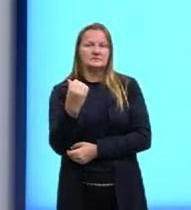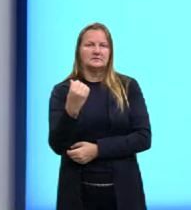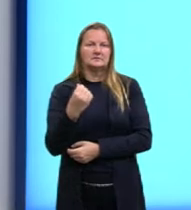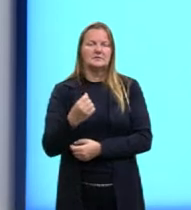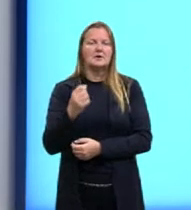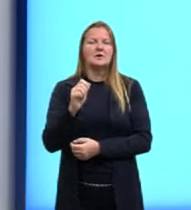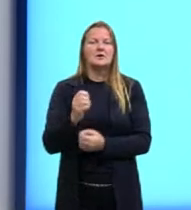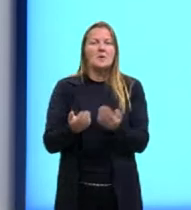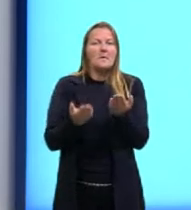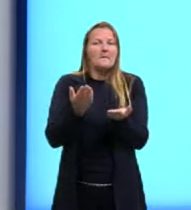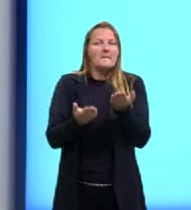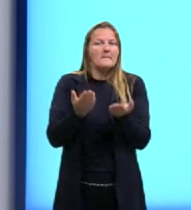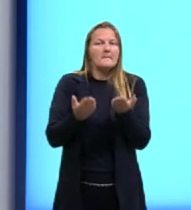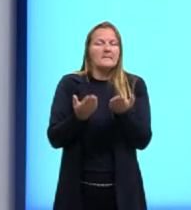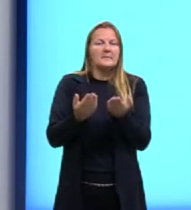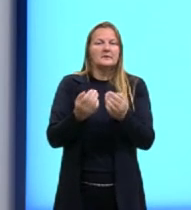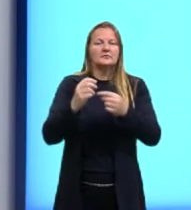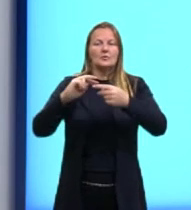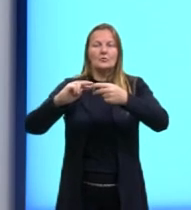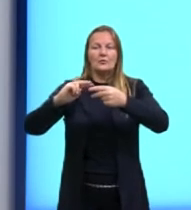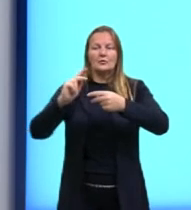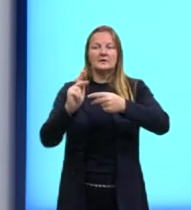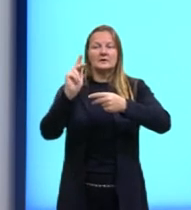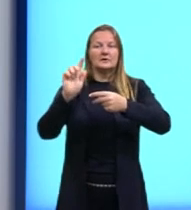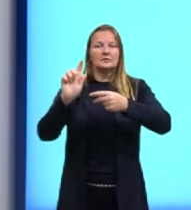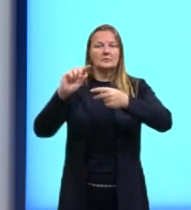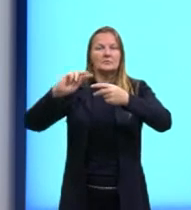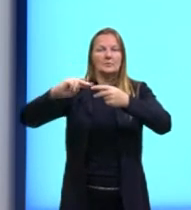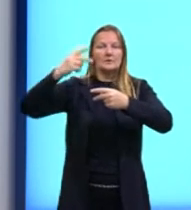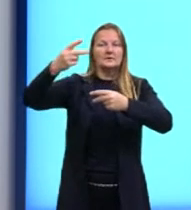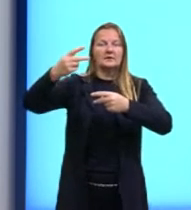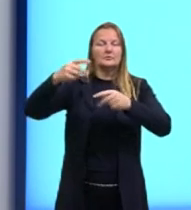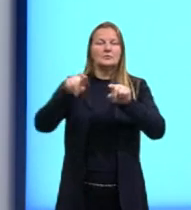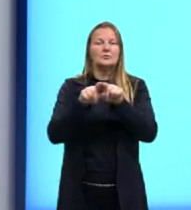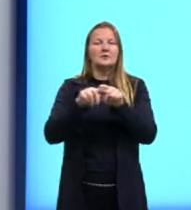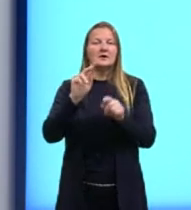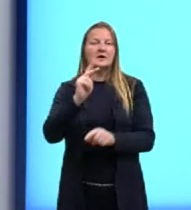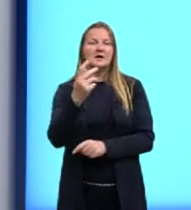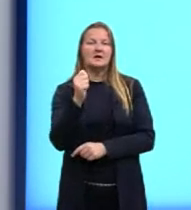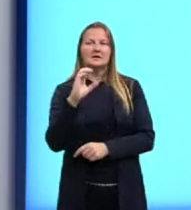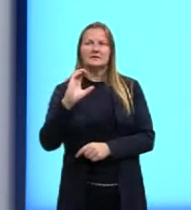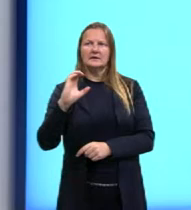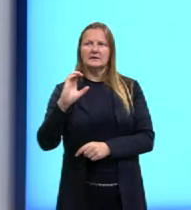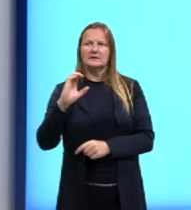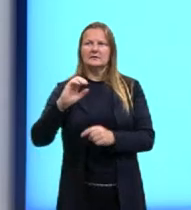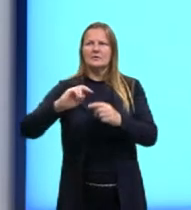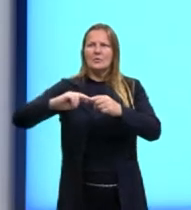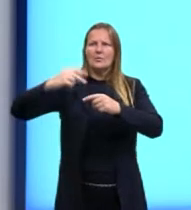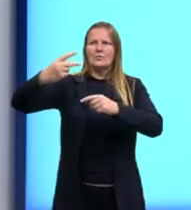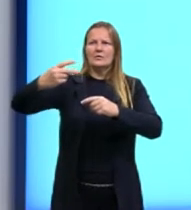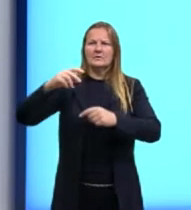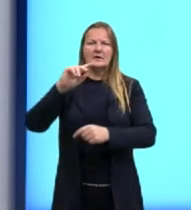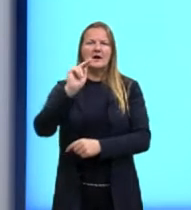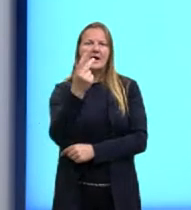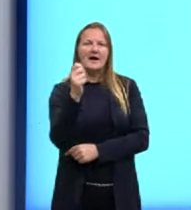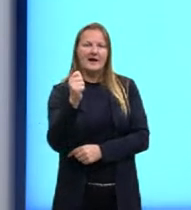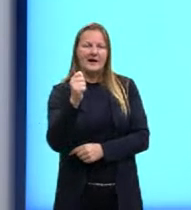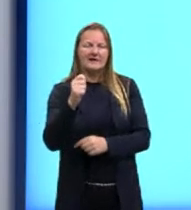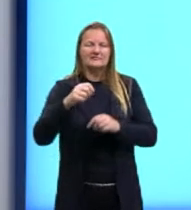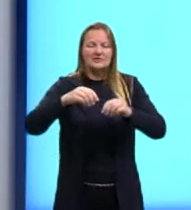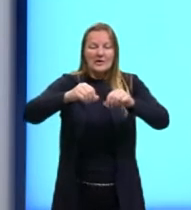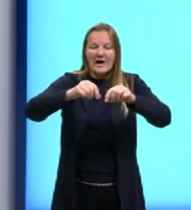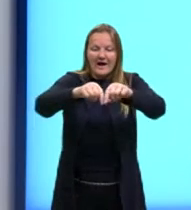kg quadrado por hectares quadrado esse produtor precisa apresentar essa